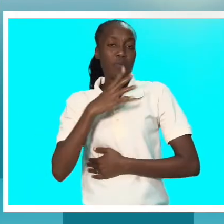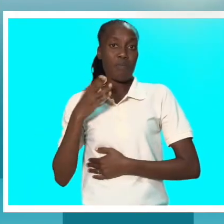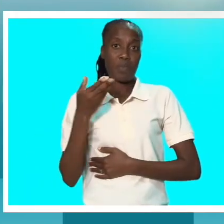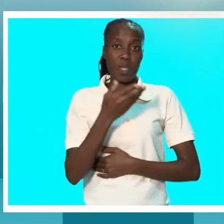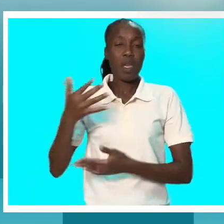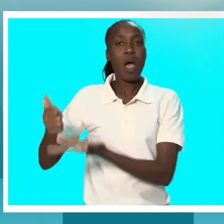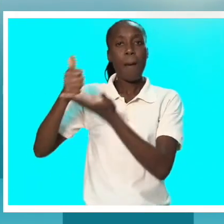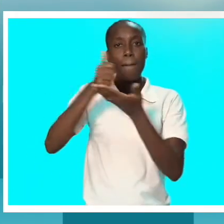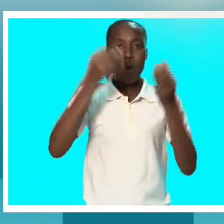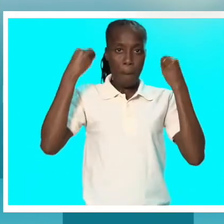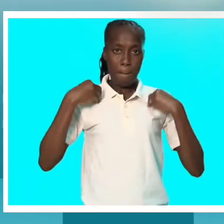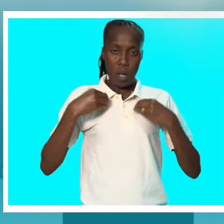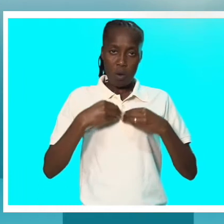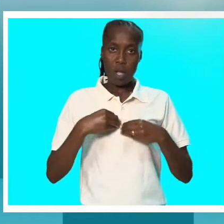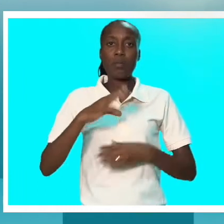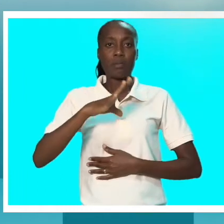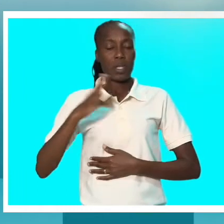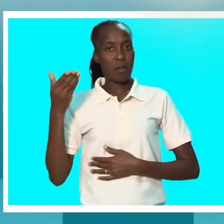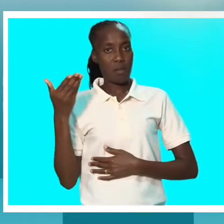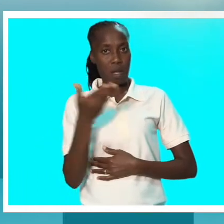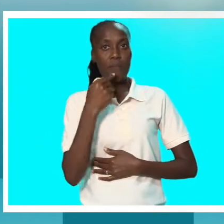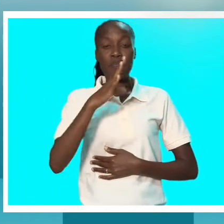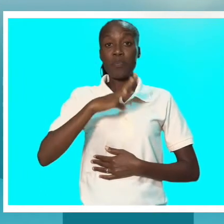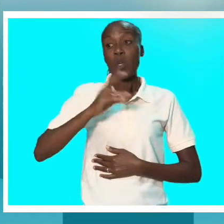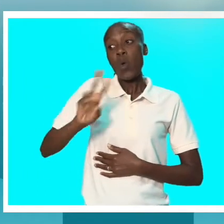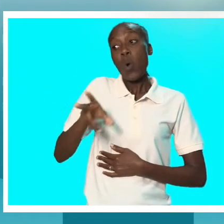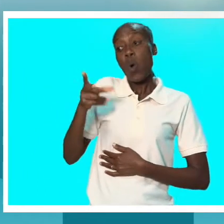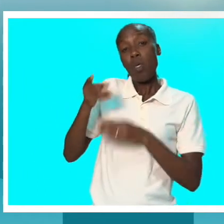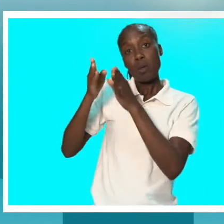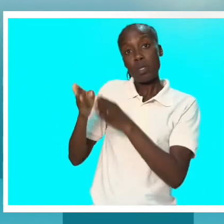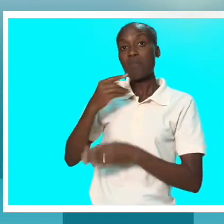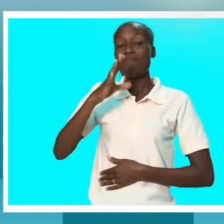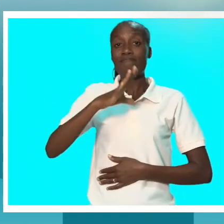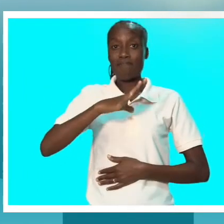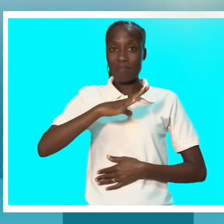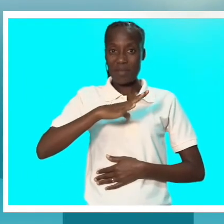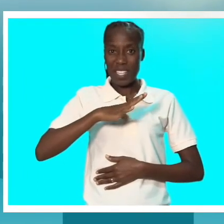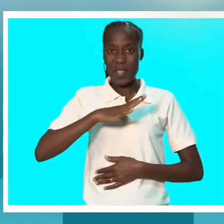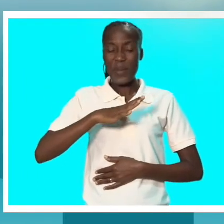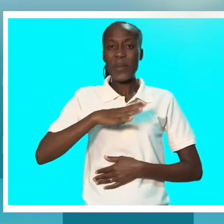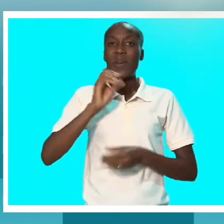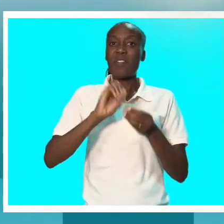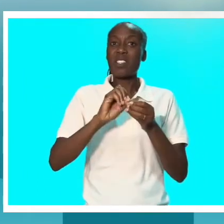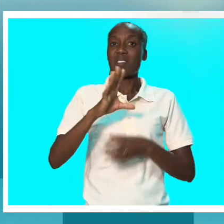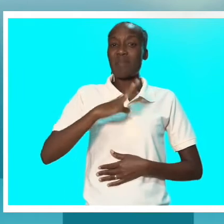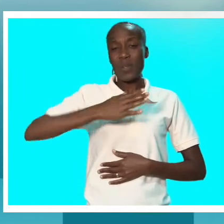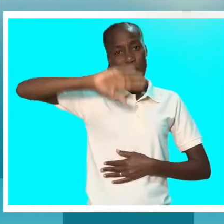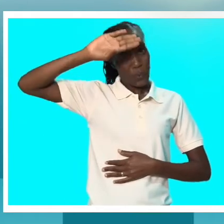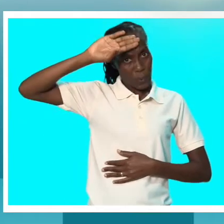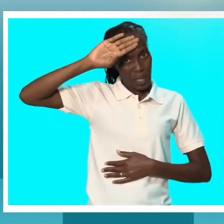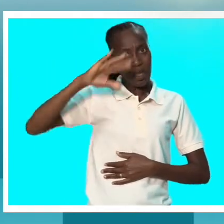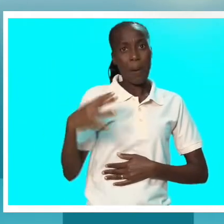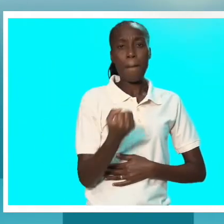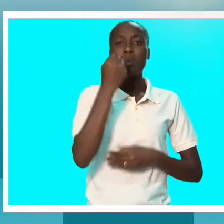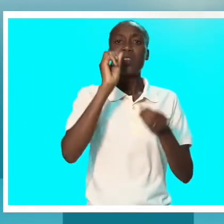adequado apoio médico será prestado. E aqueles que, eventualmente, já têm diabetes,